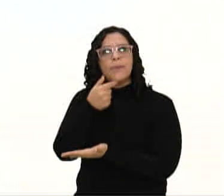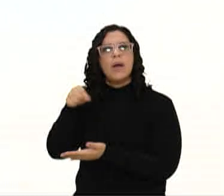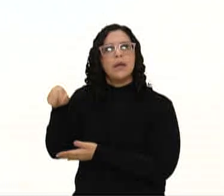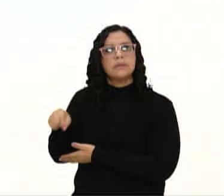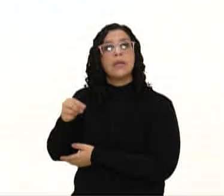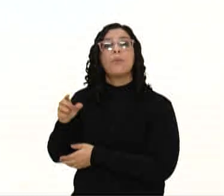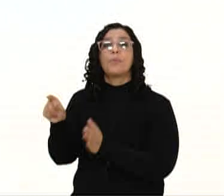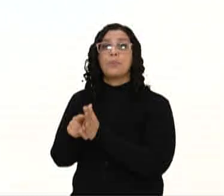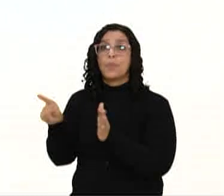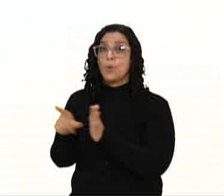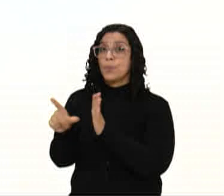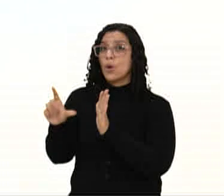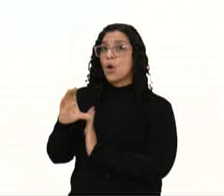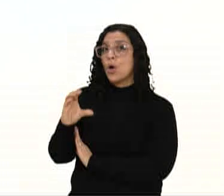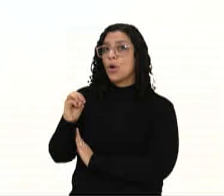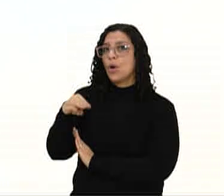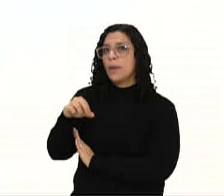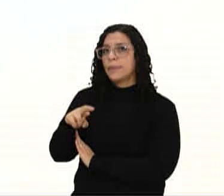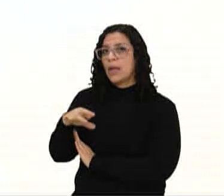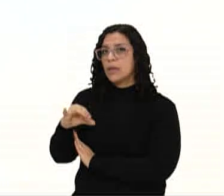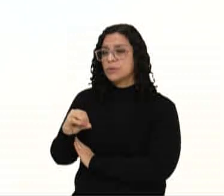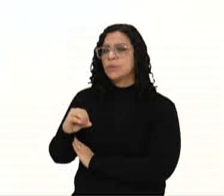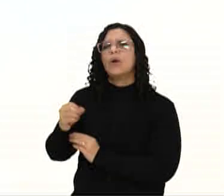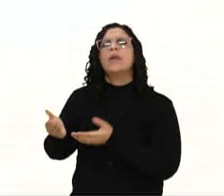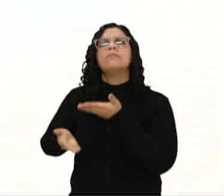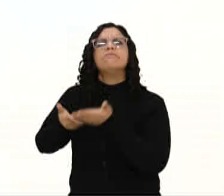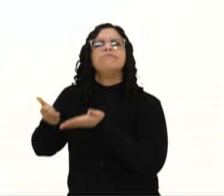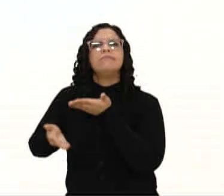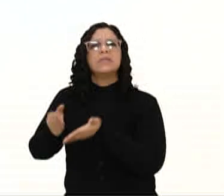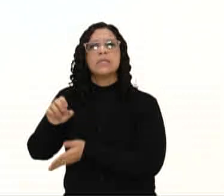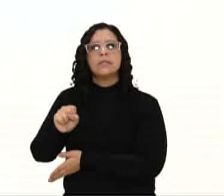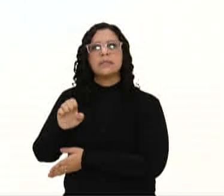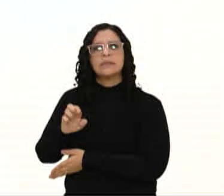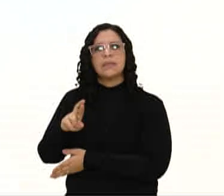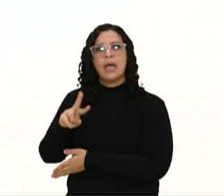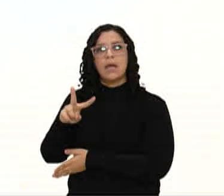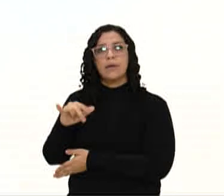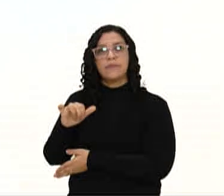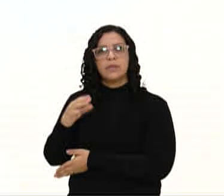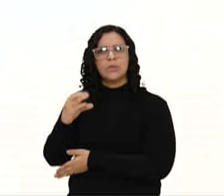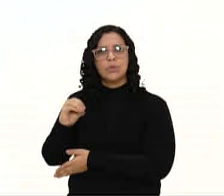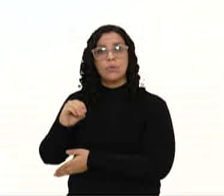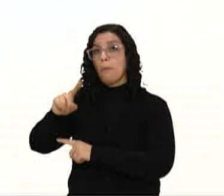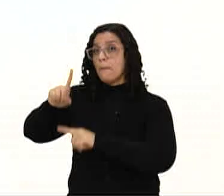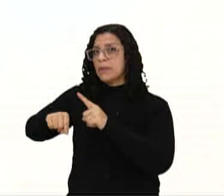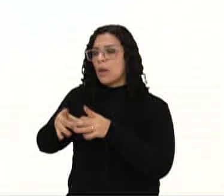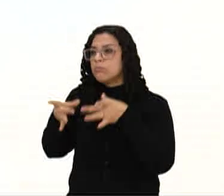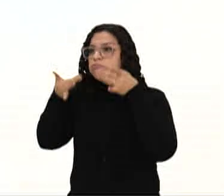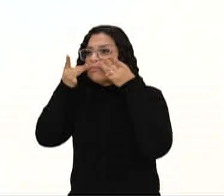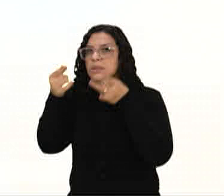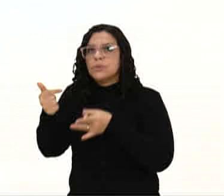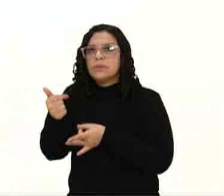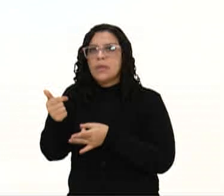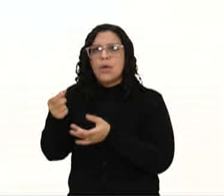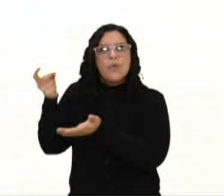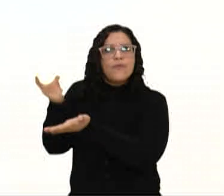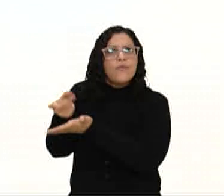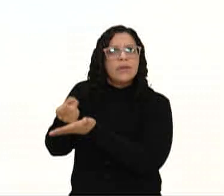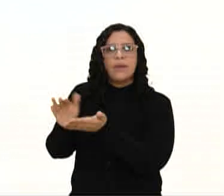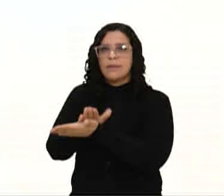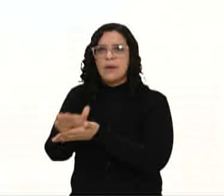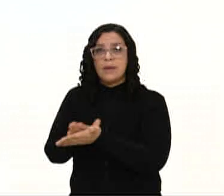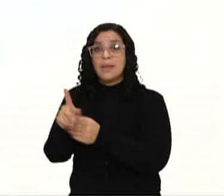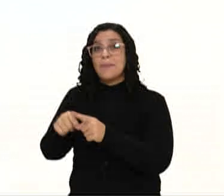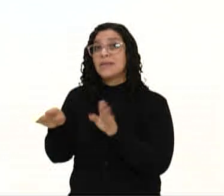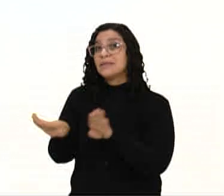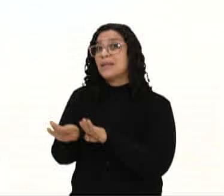de comércio. E os serviços, o que são? São aqueles que não são materiais, então eu não vendo alguma coisa,